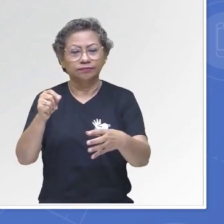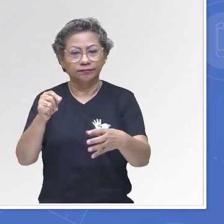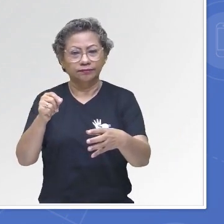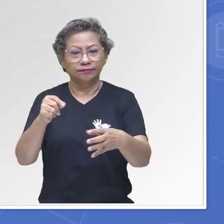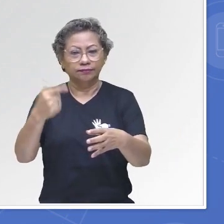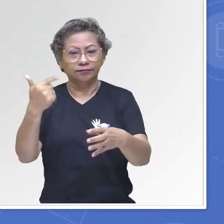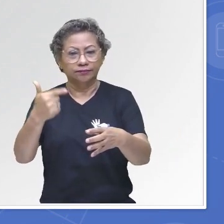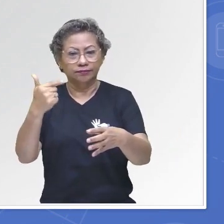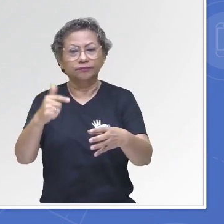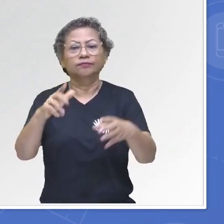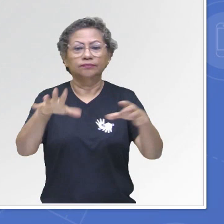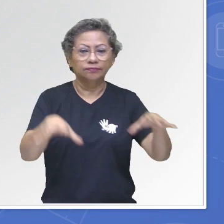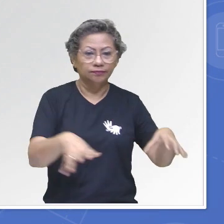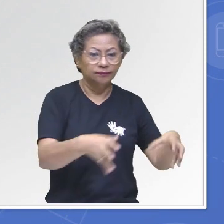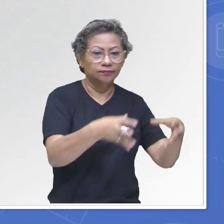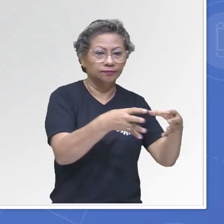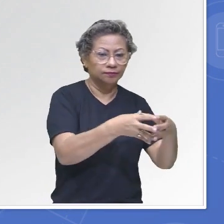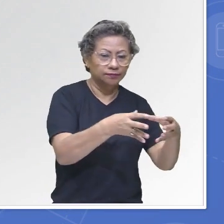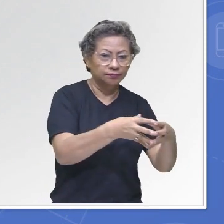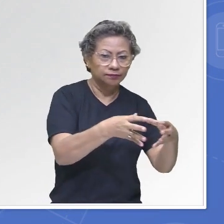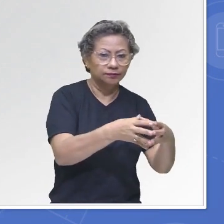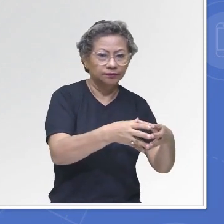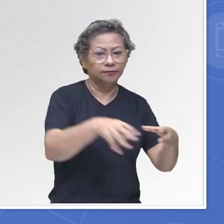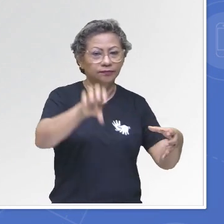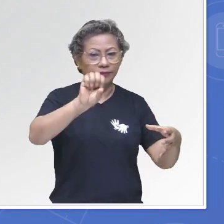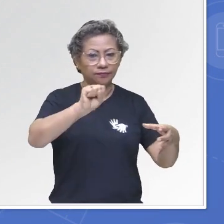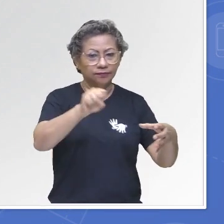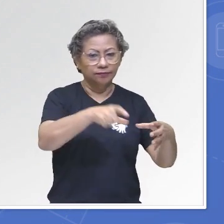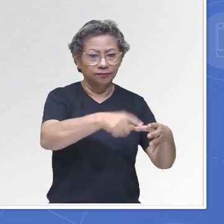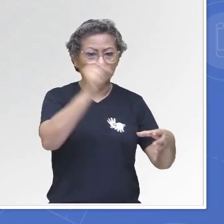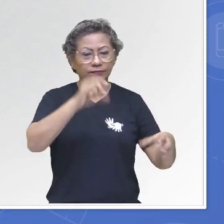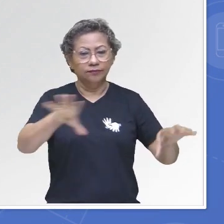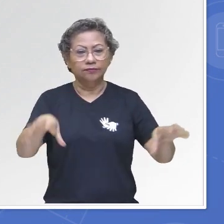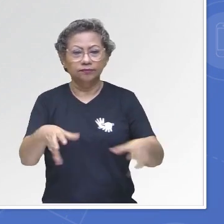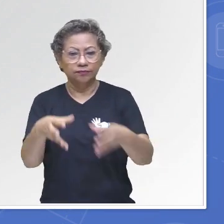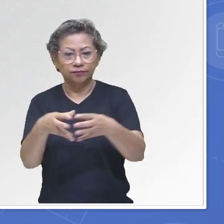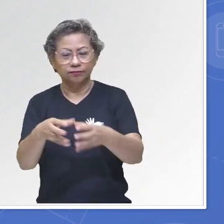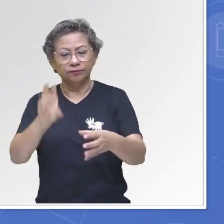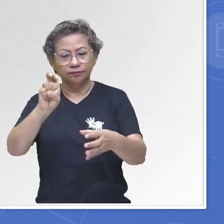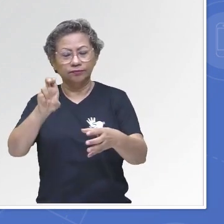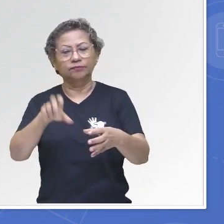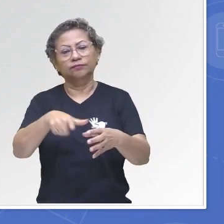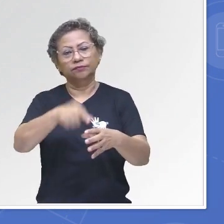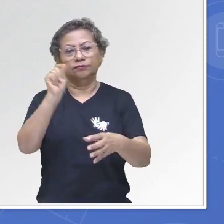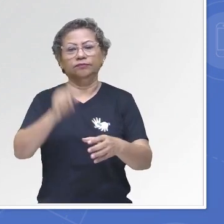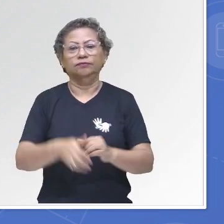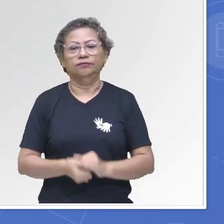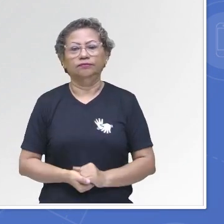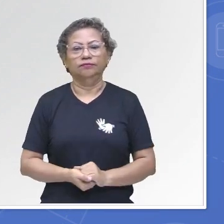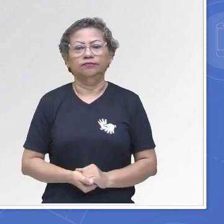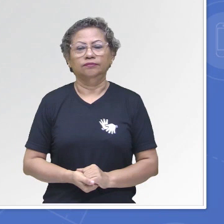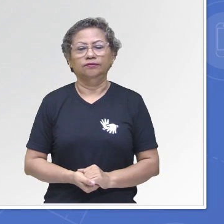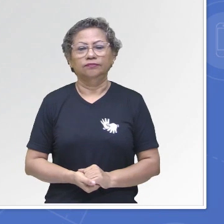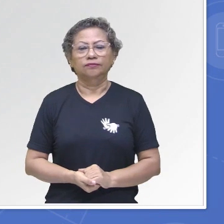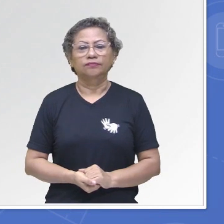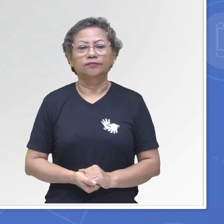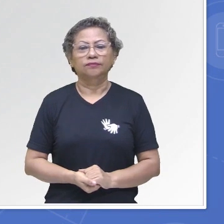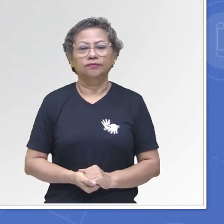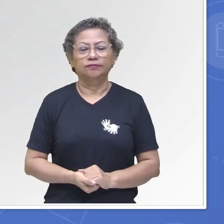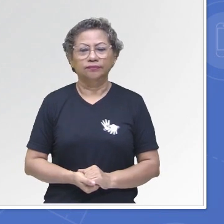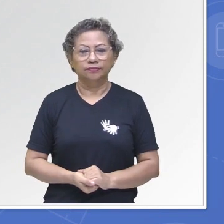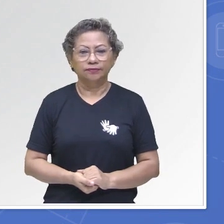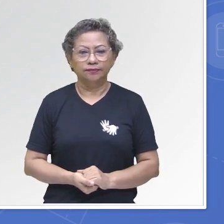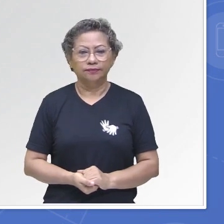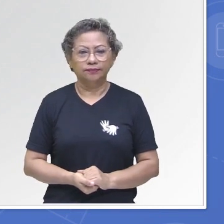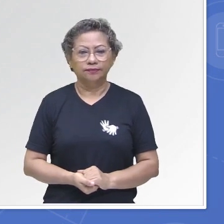escolhido 2, totalmente aleatório. E nos demais grupos a mesma coisa, né? 7, 8, 11 foi escolhido 8, e do 3,